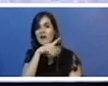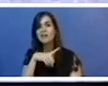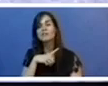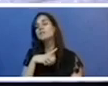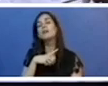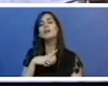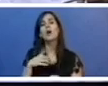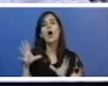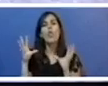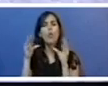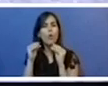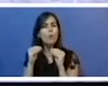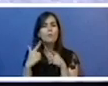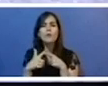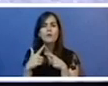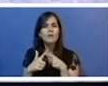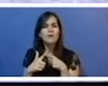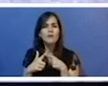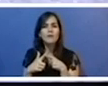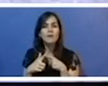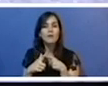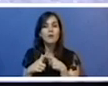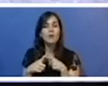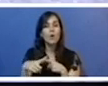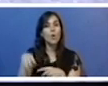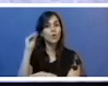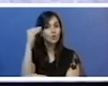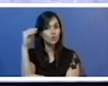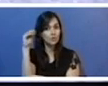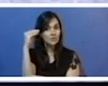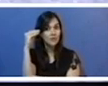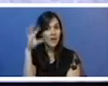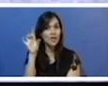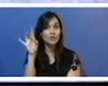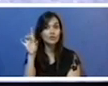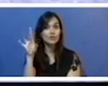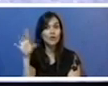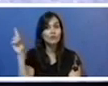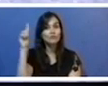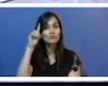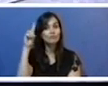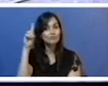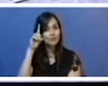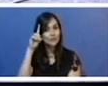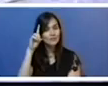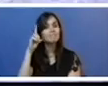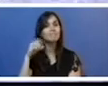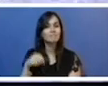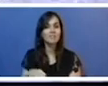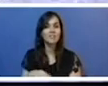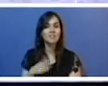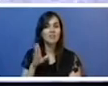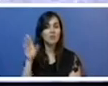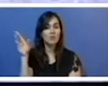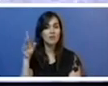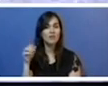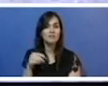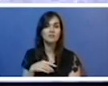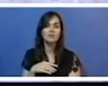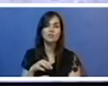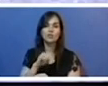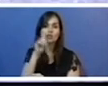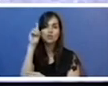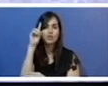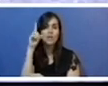hábito noturno porque os dinossauros, muitos predadores se alimentavam deles. E esses predadores tinham um